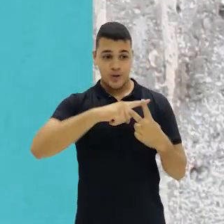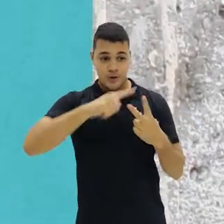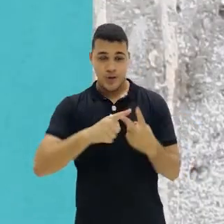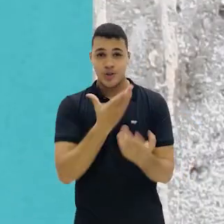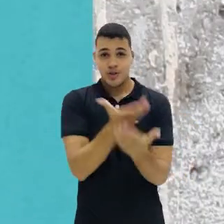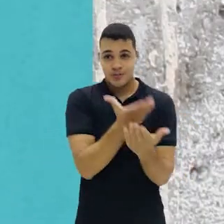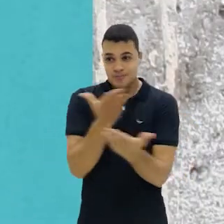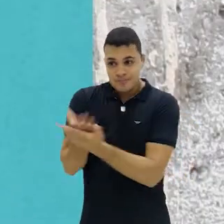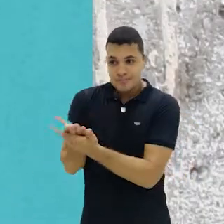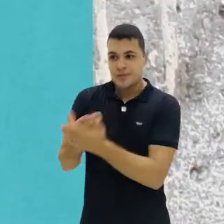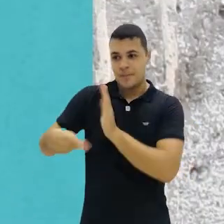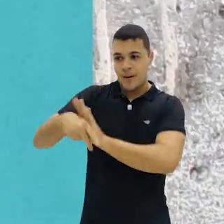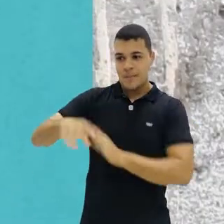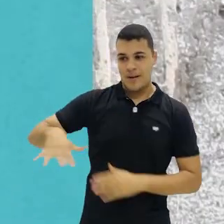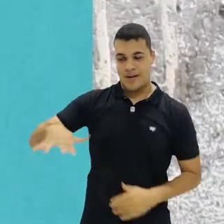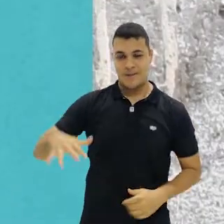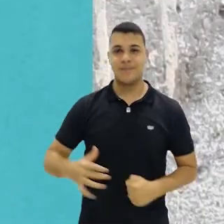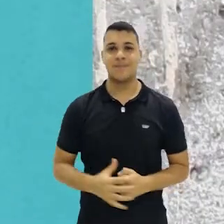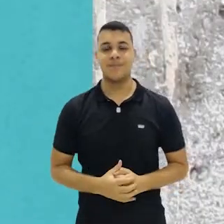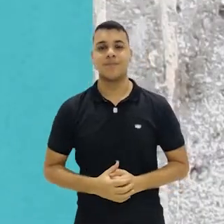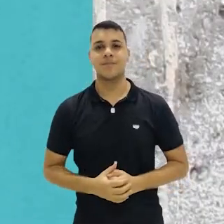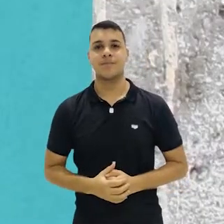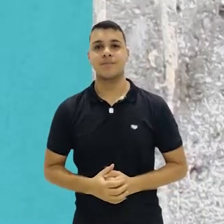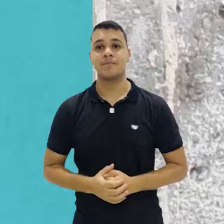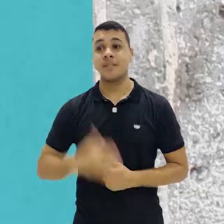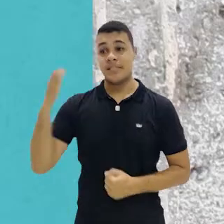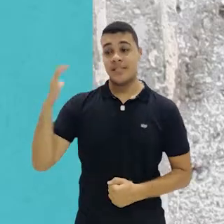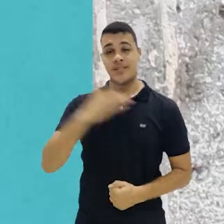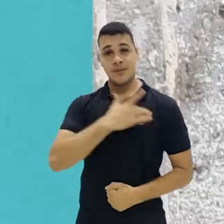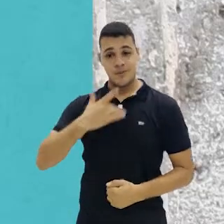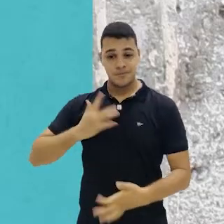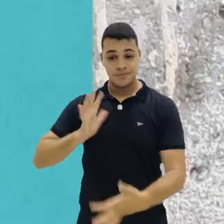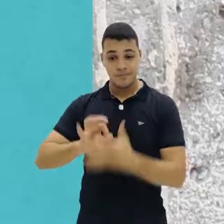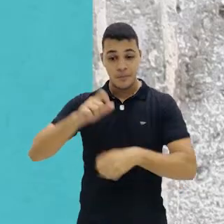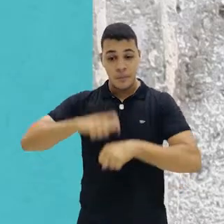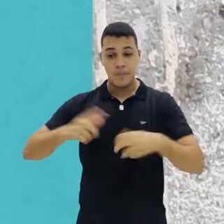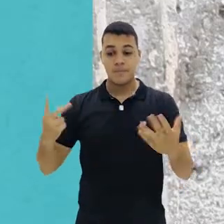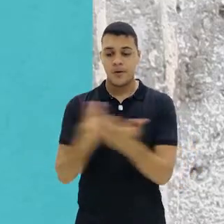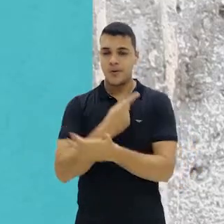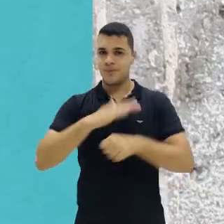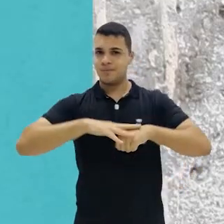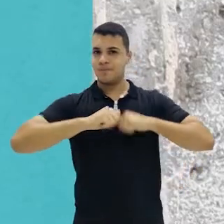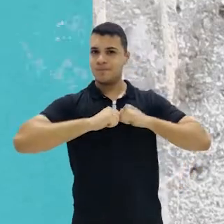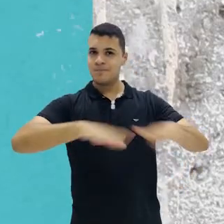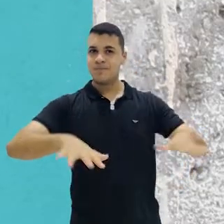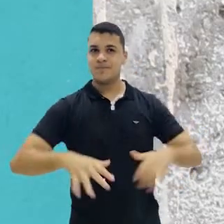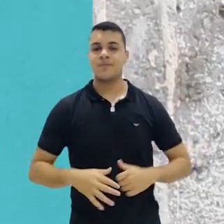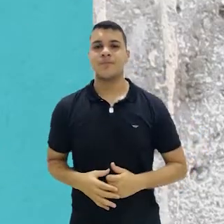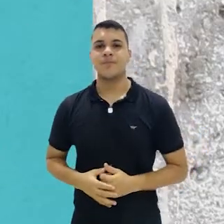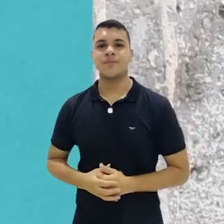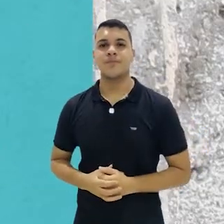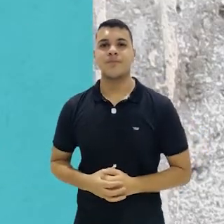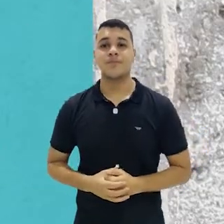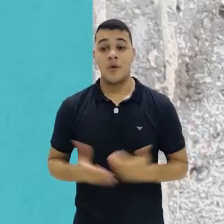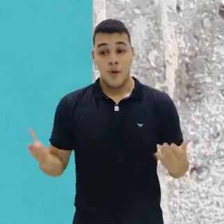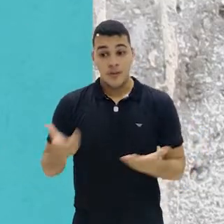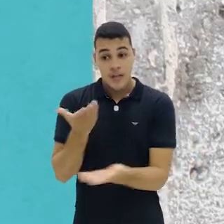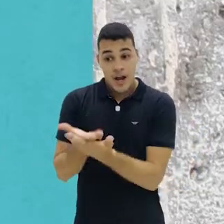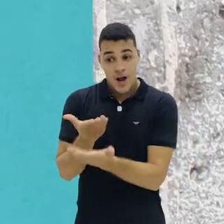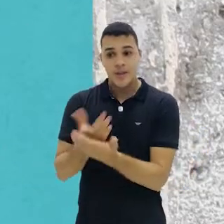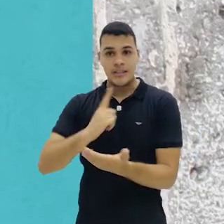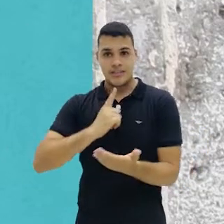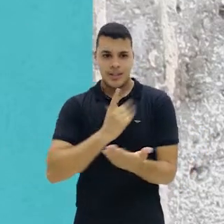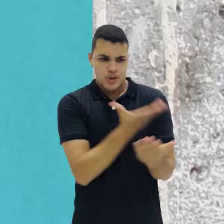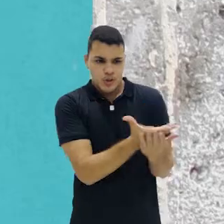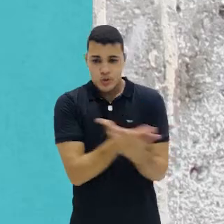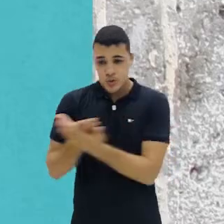Ciência e saúde em tempos de pandemia. Na aula de hoje, estudos epidemiológicos, estudos de coorte